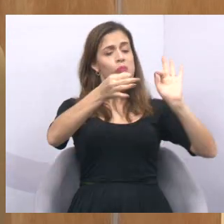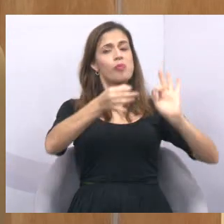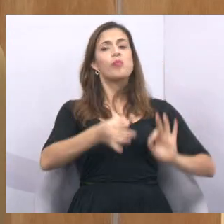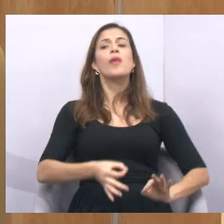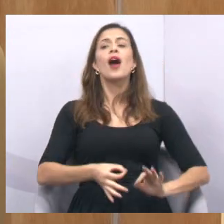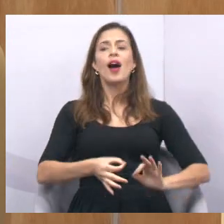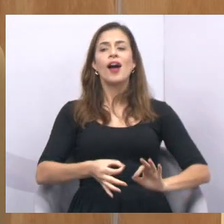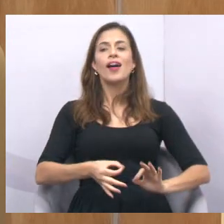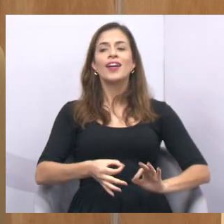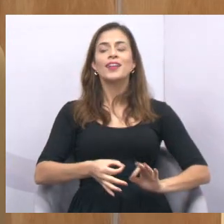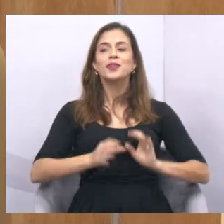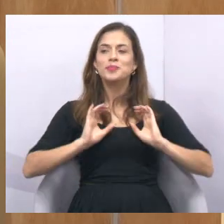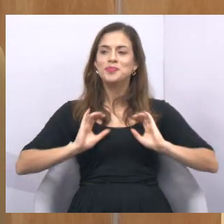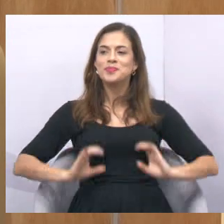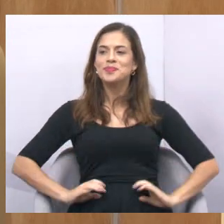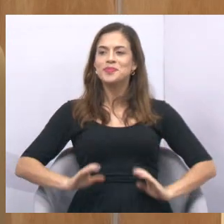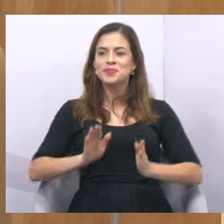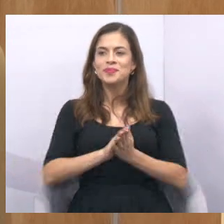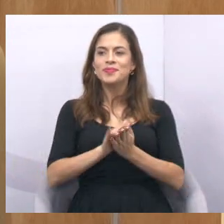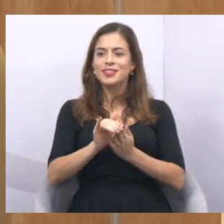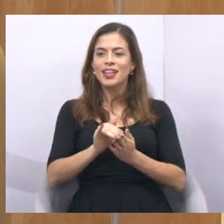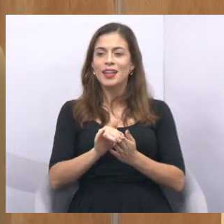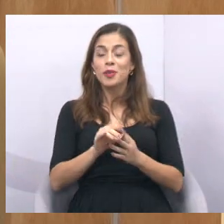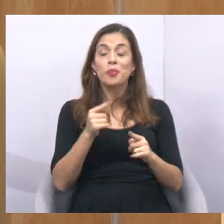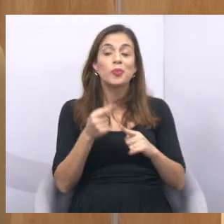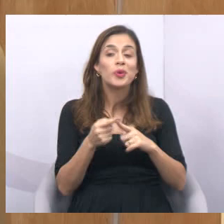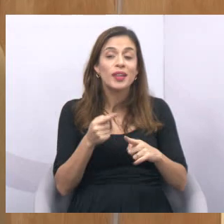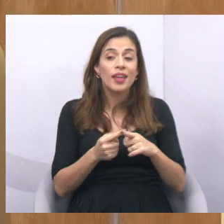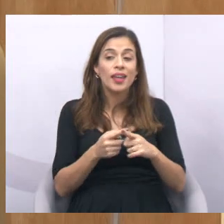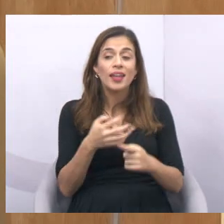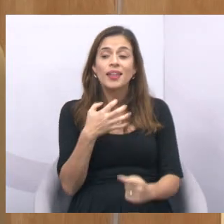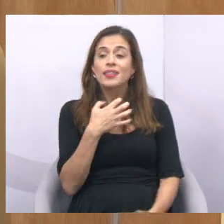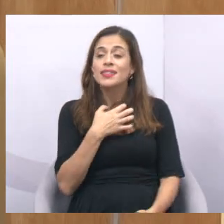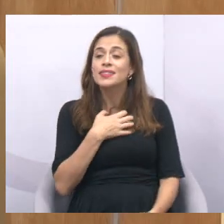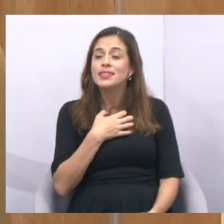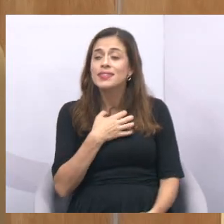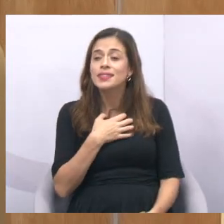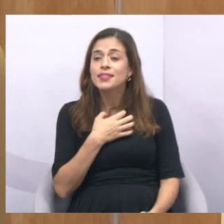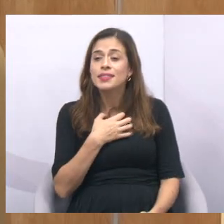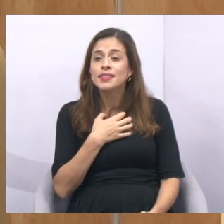como cidadão jacareiense, porque eu sinto isso